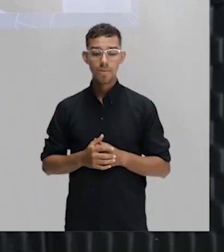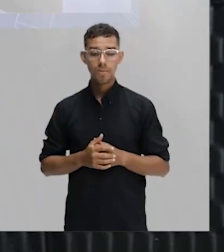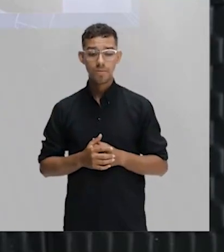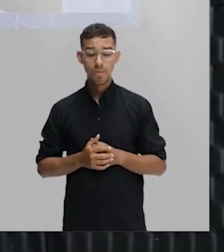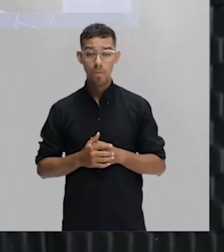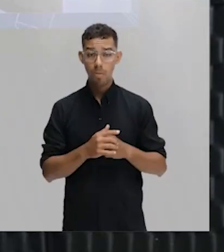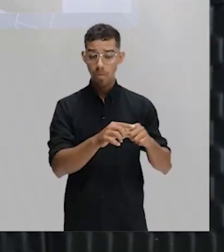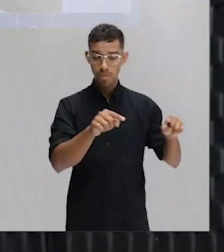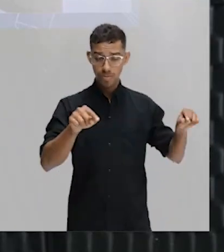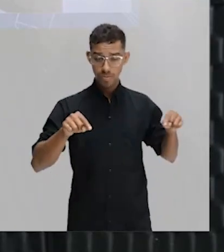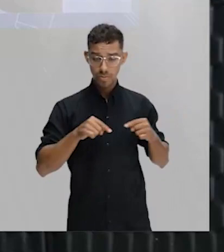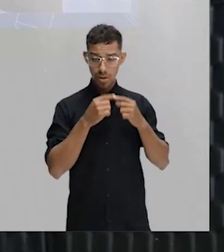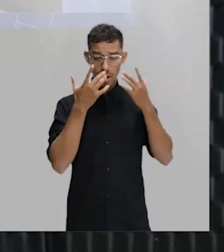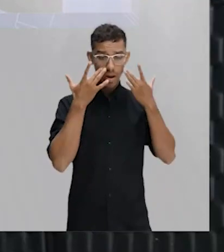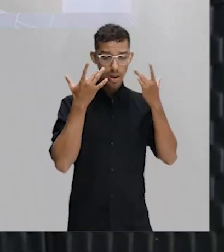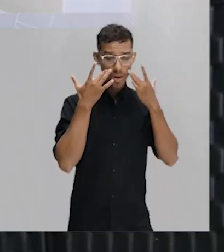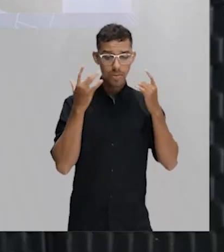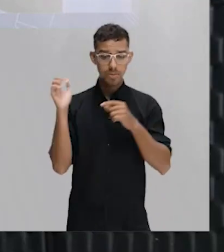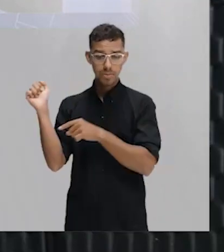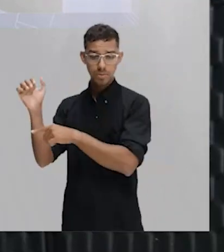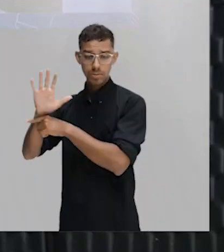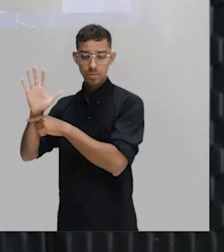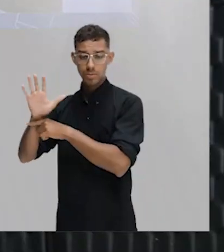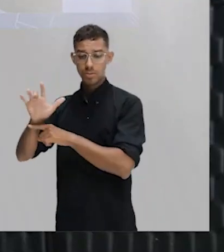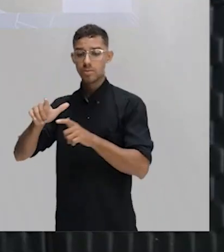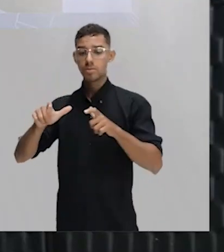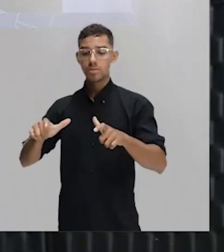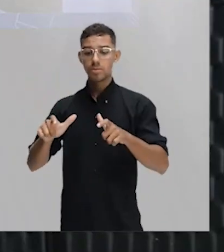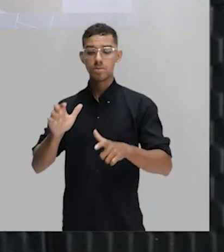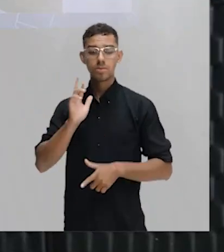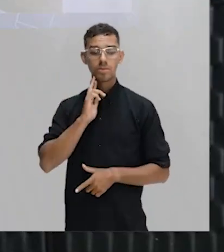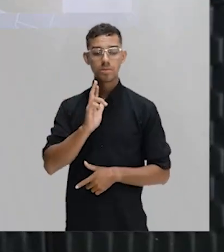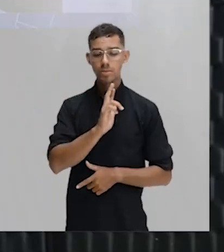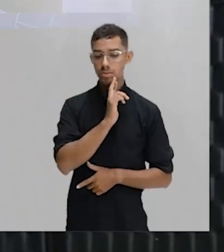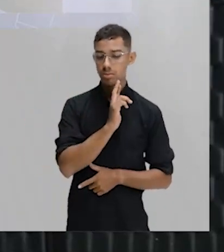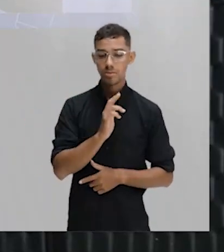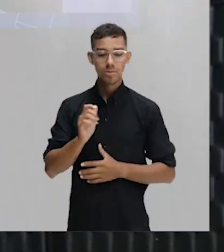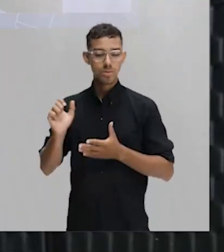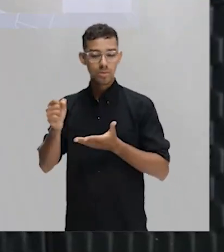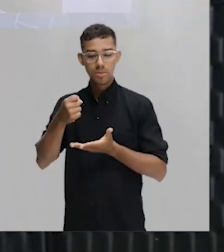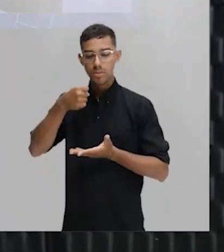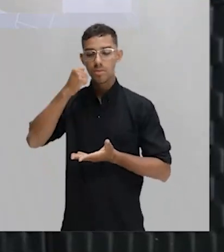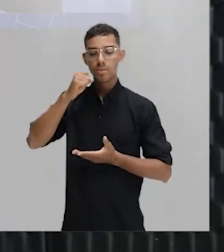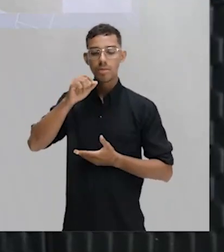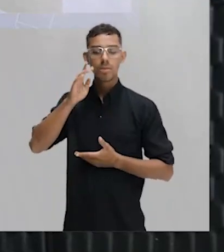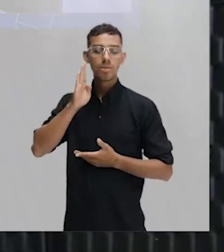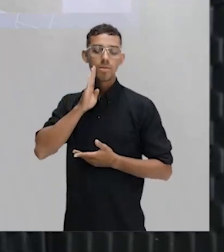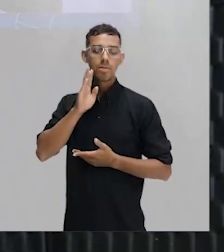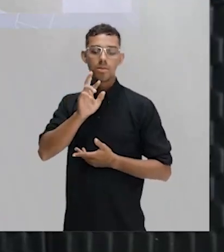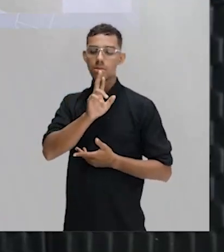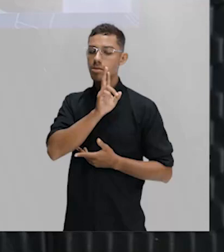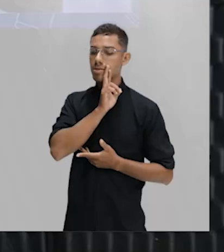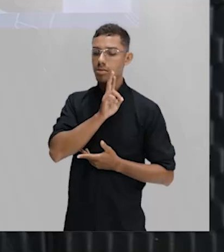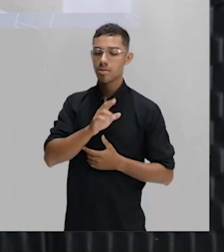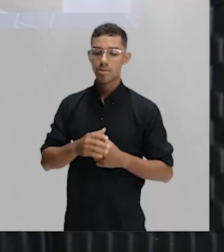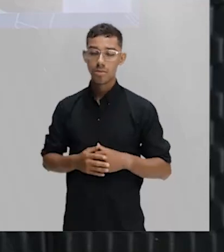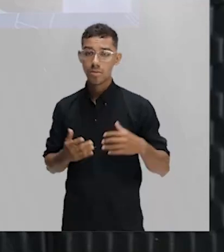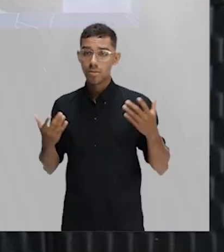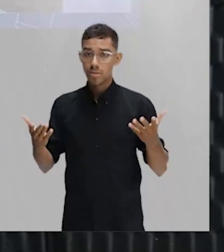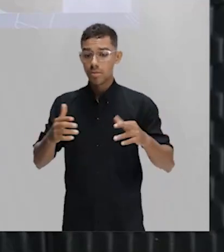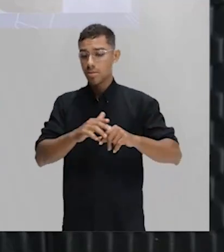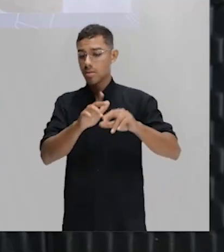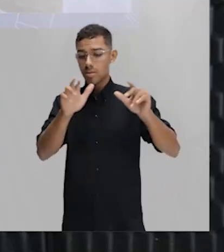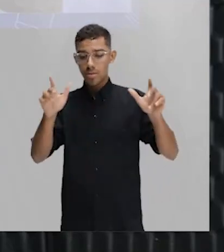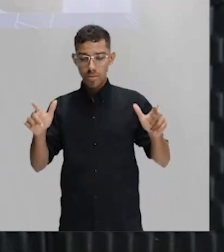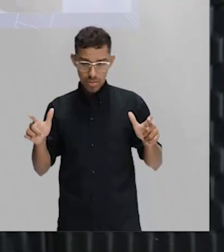teatro, cinema, tem áreas de restaurante, bar, tem áreas para apresentações públicas, o lugar é perfeito, maravilhoso.